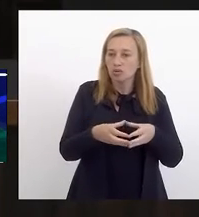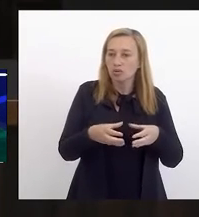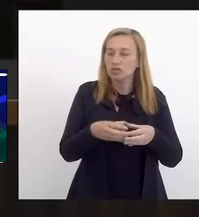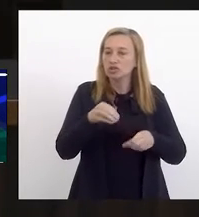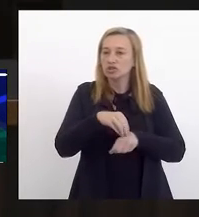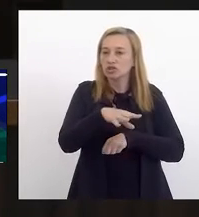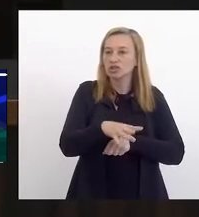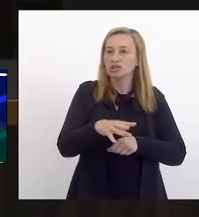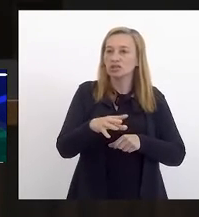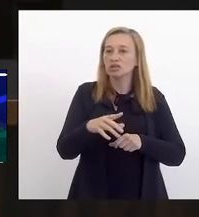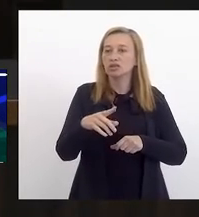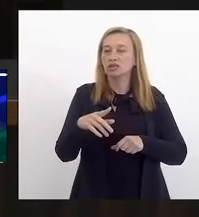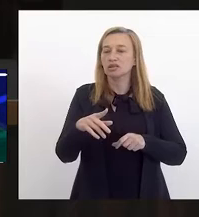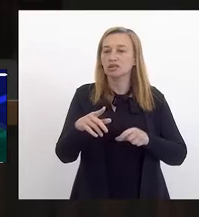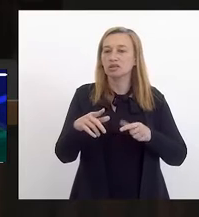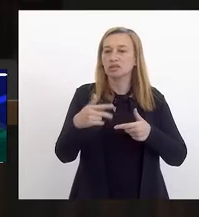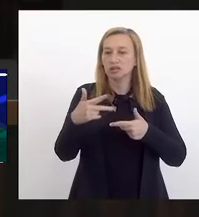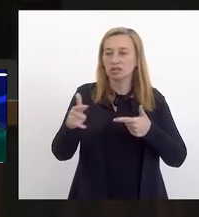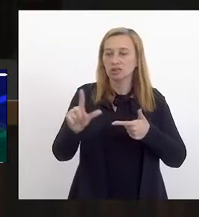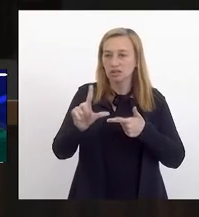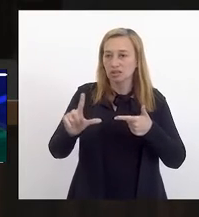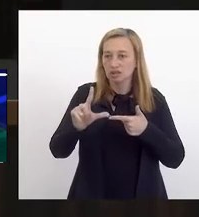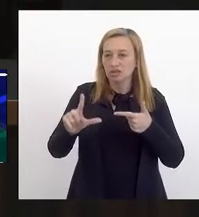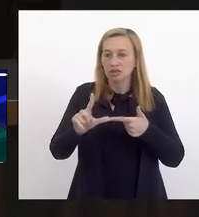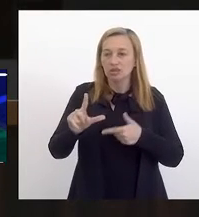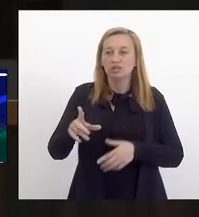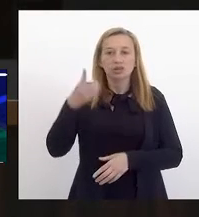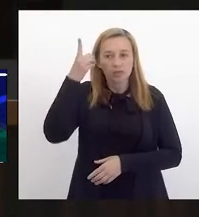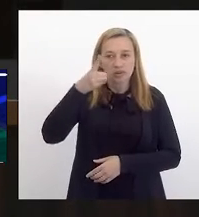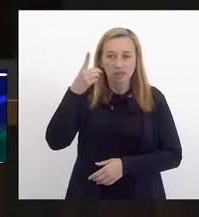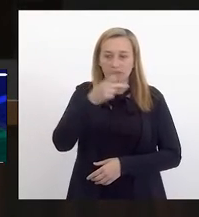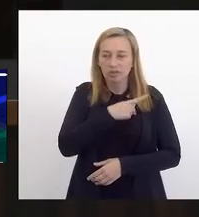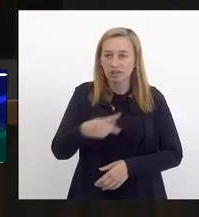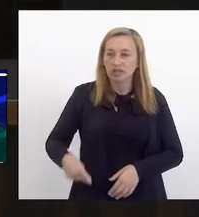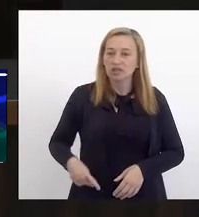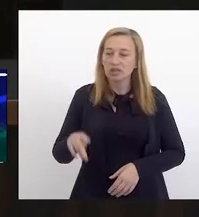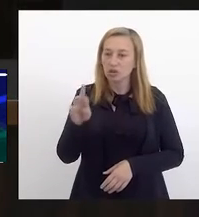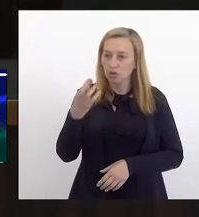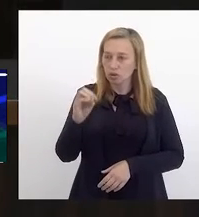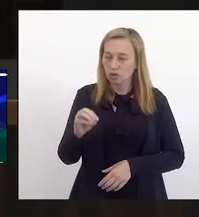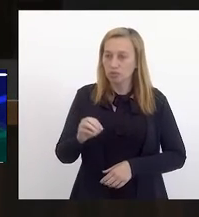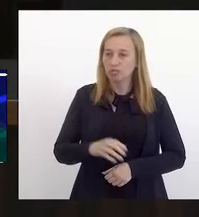Indicação Legislativa, deputado presidente Eurico Júnior,